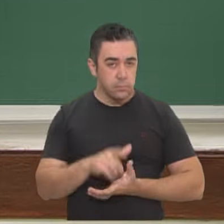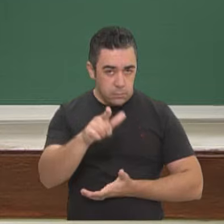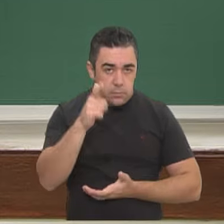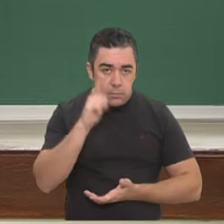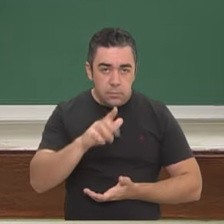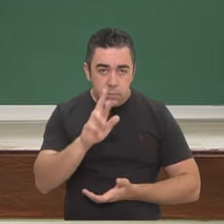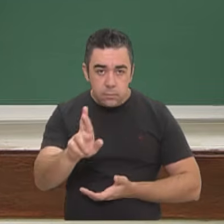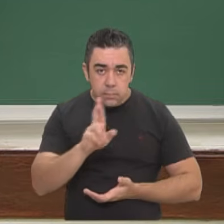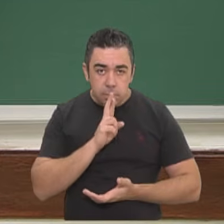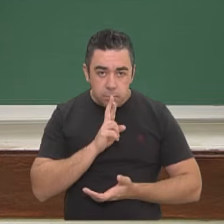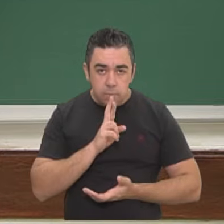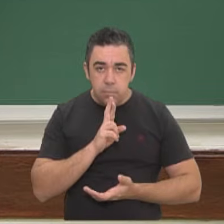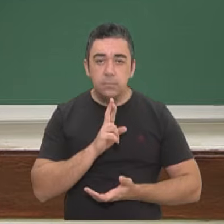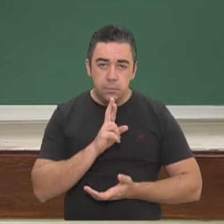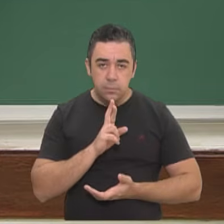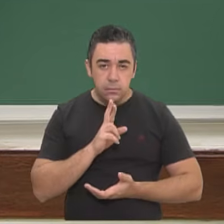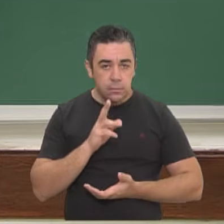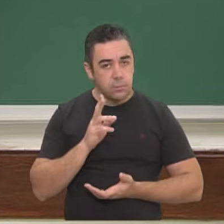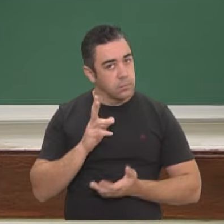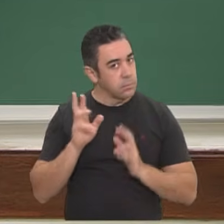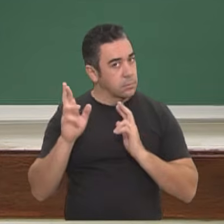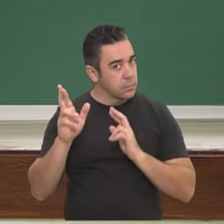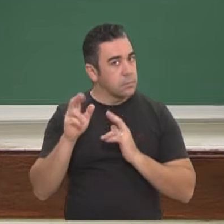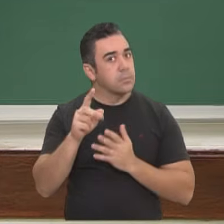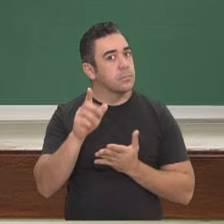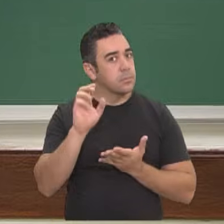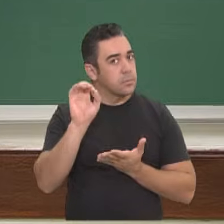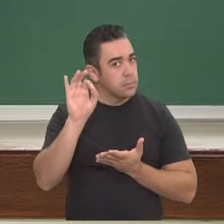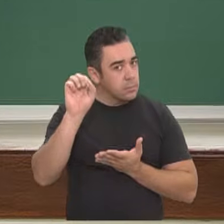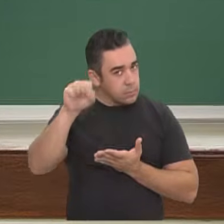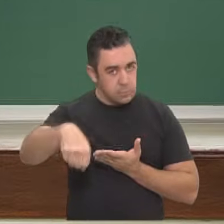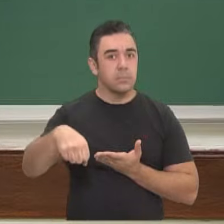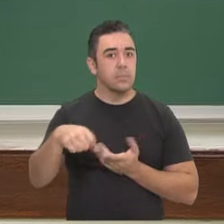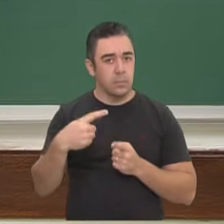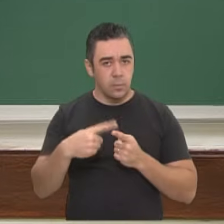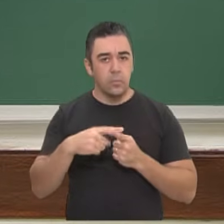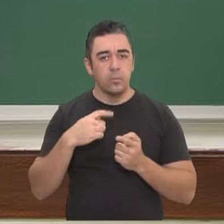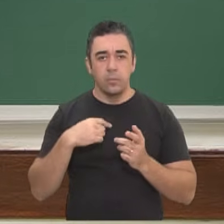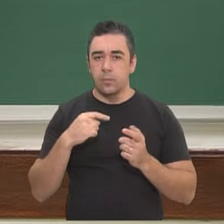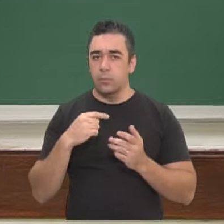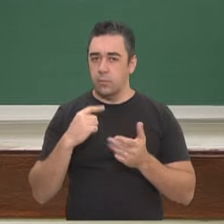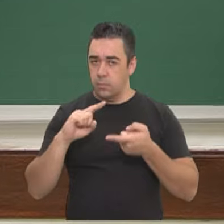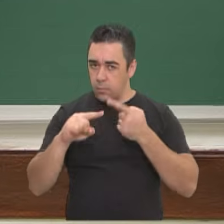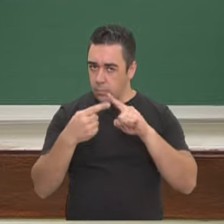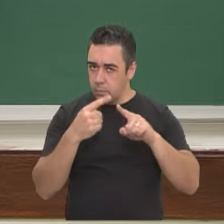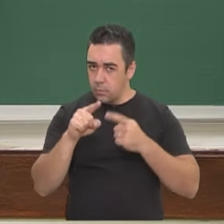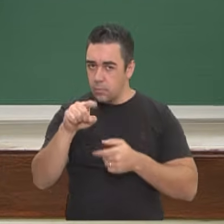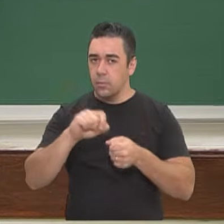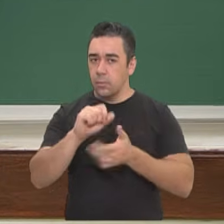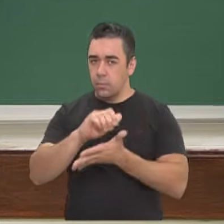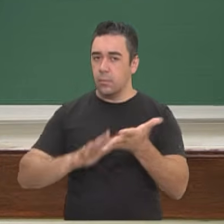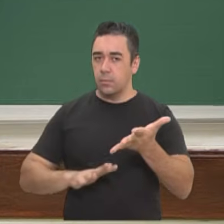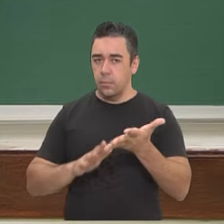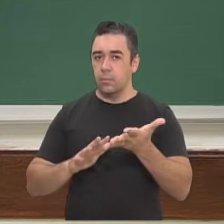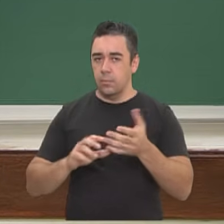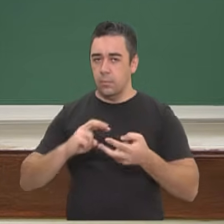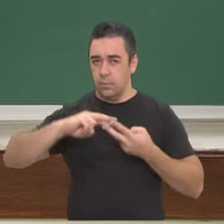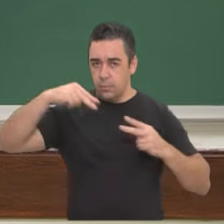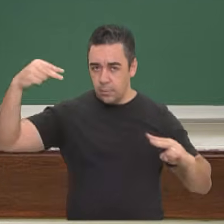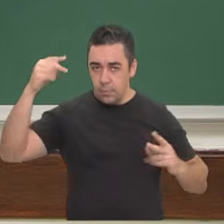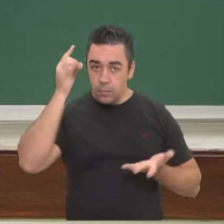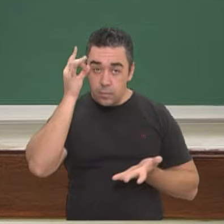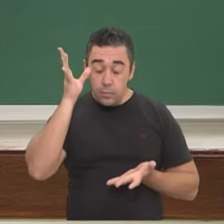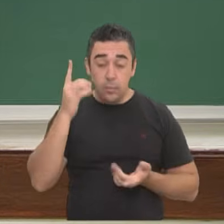E aí, gente, conseguiram? Eu espero que sim, né? Porque a gente já combinou que vocês já teriam feito bastante exercício de genética, então esse é para estar facinho. Então vamos